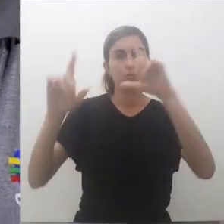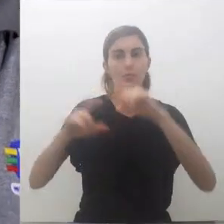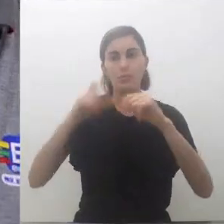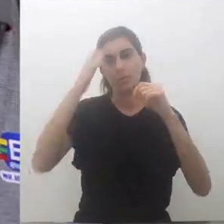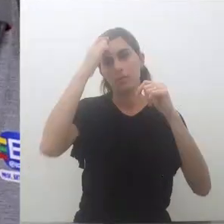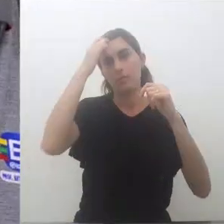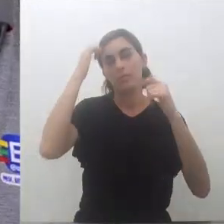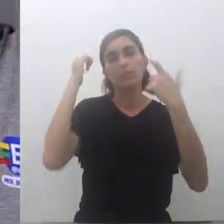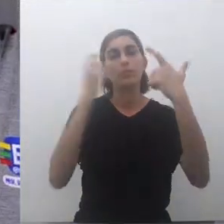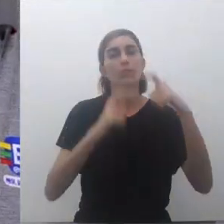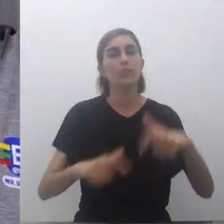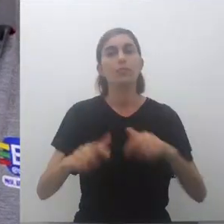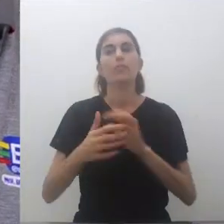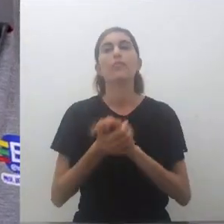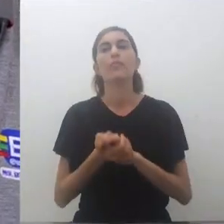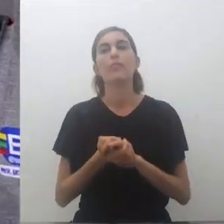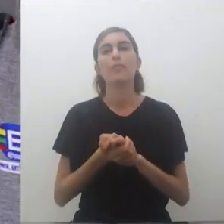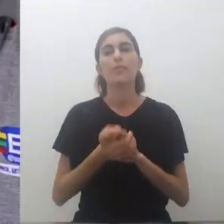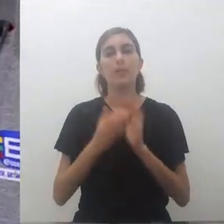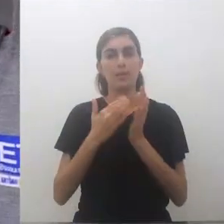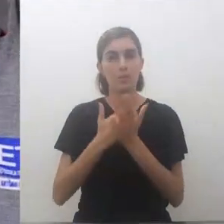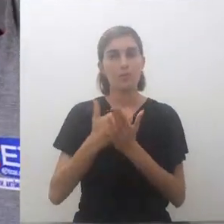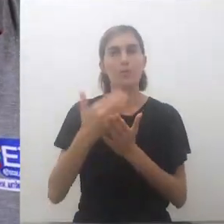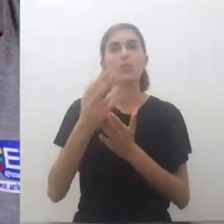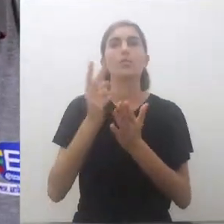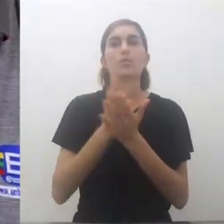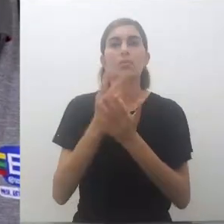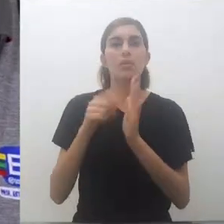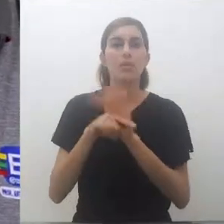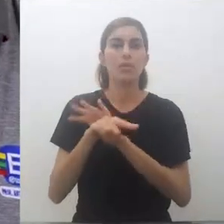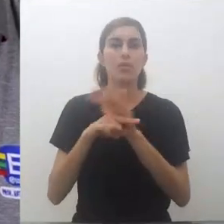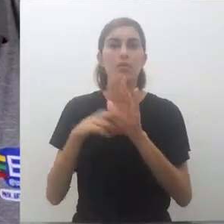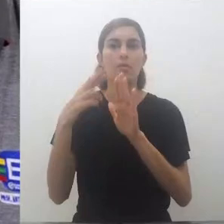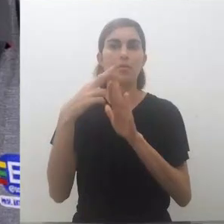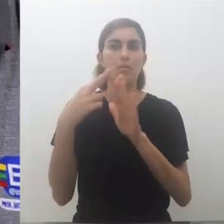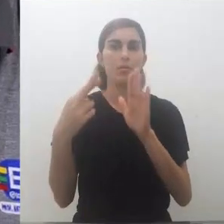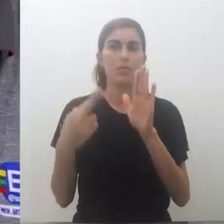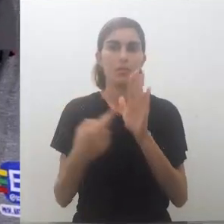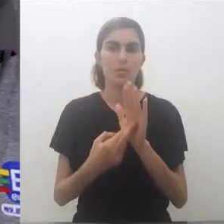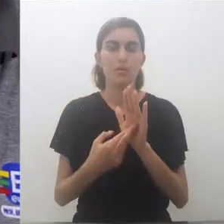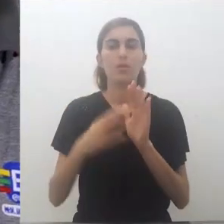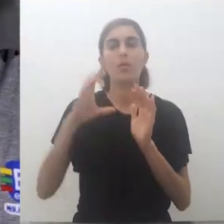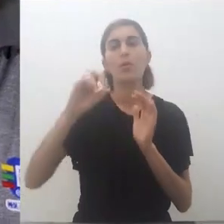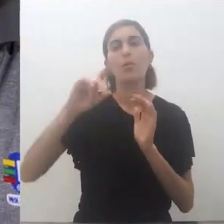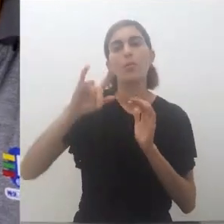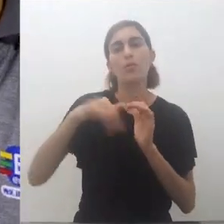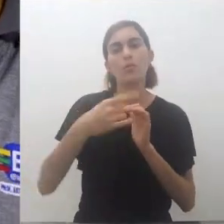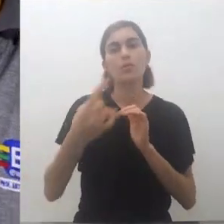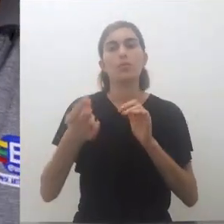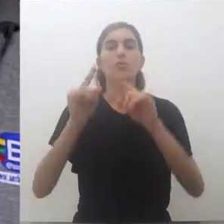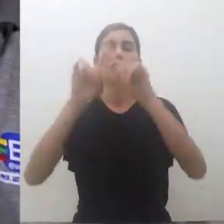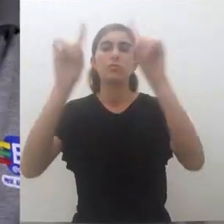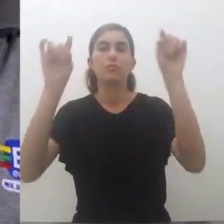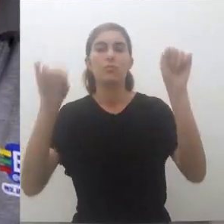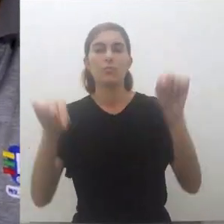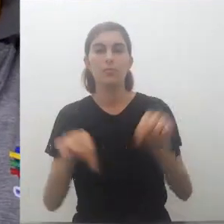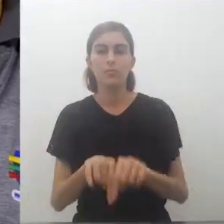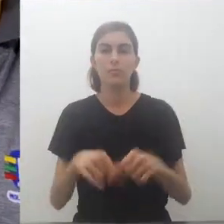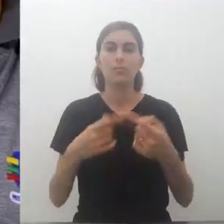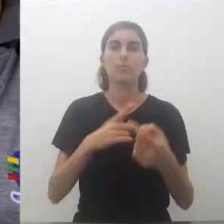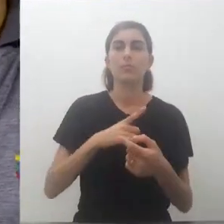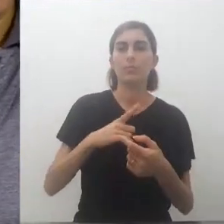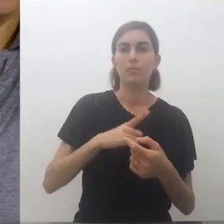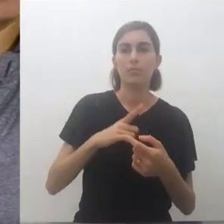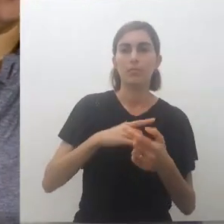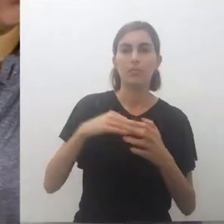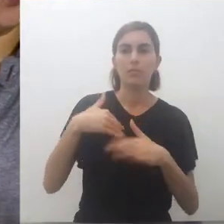ambientes. Seguindo com a análise de regras de composição ou de enquadramento, nós temos a proporção